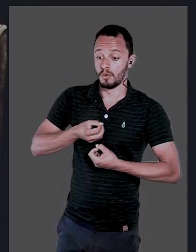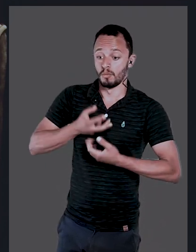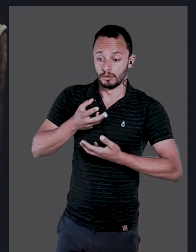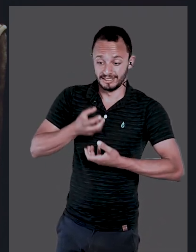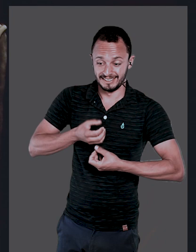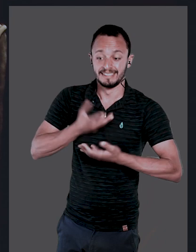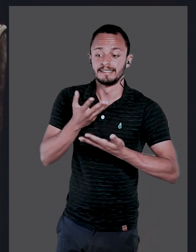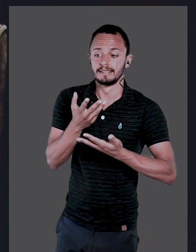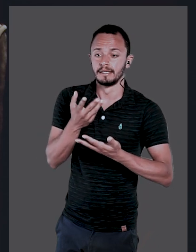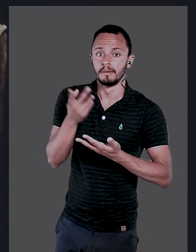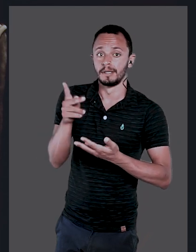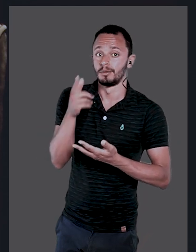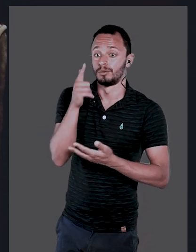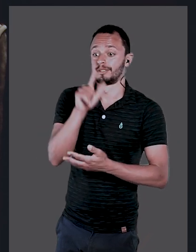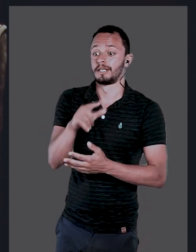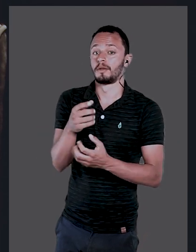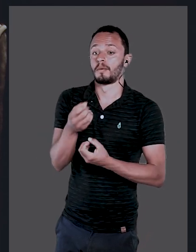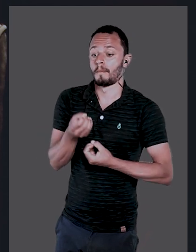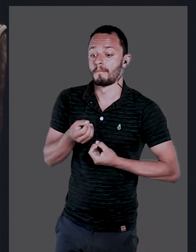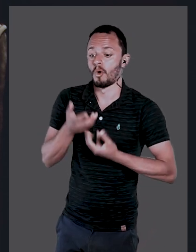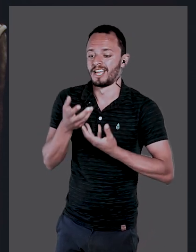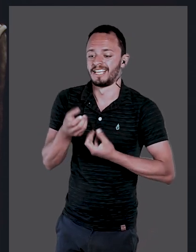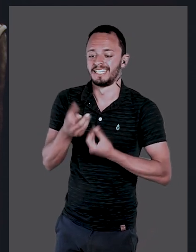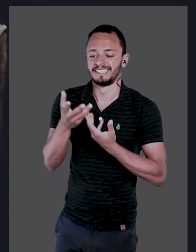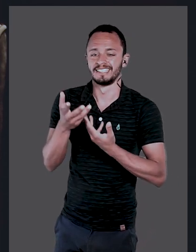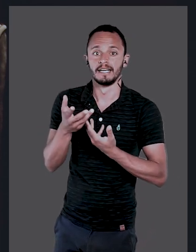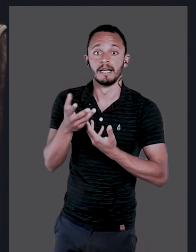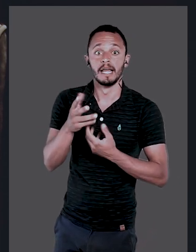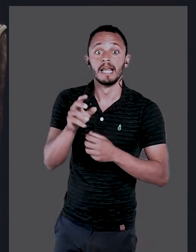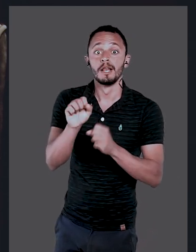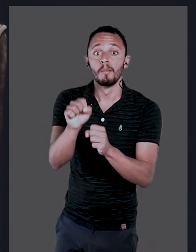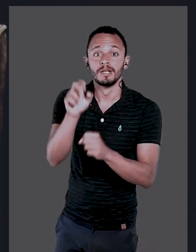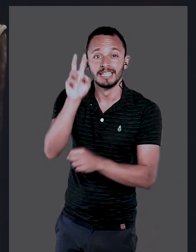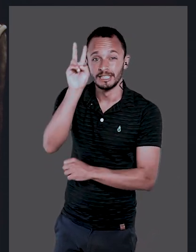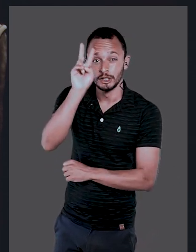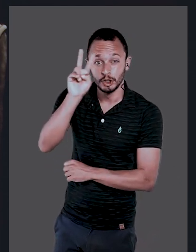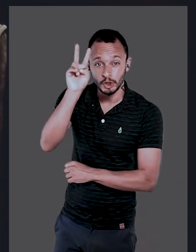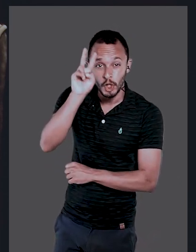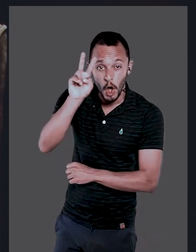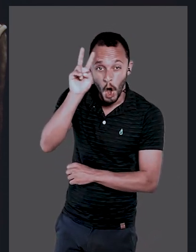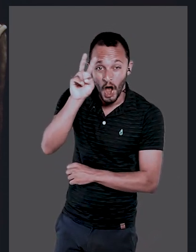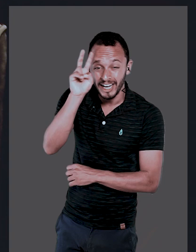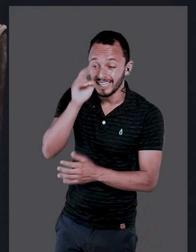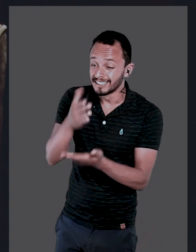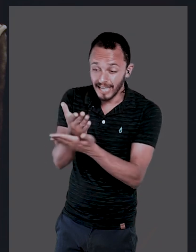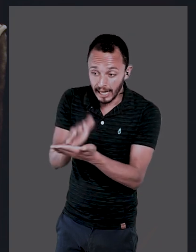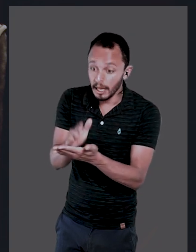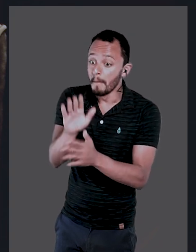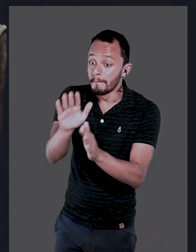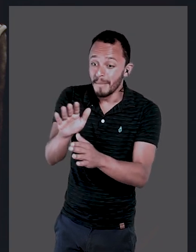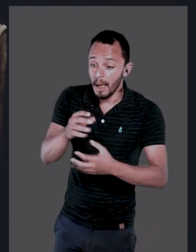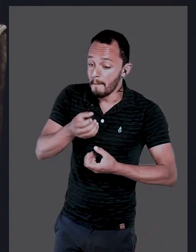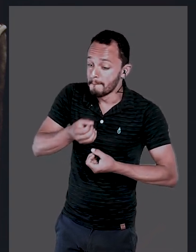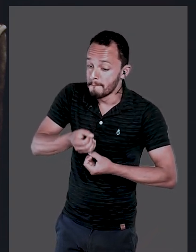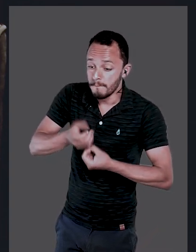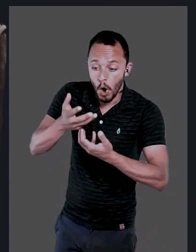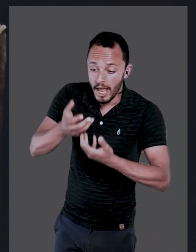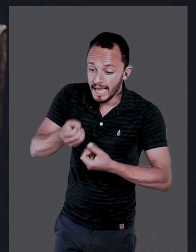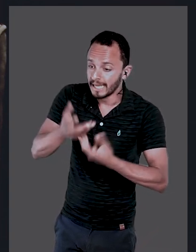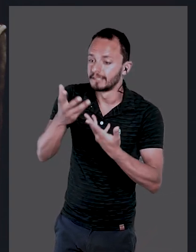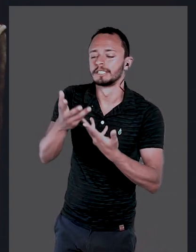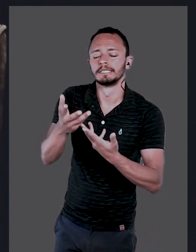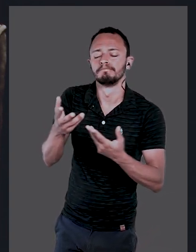certo pela poética. Não é? O Guimarães Rosa poderia contar a história mais chata do mundo, desde que contasse com